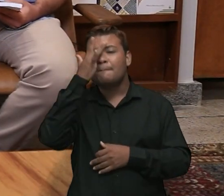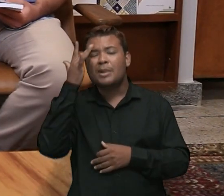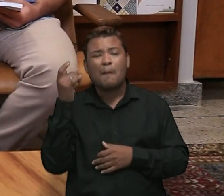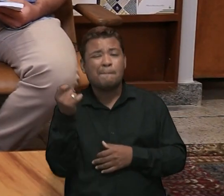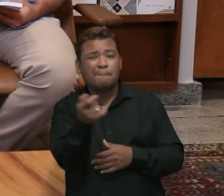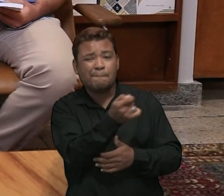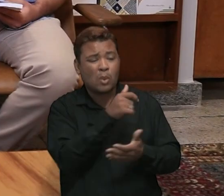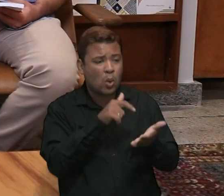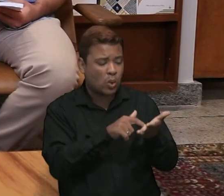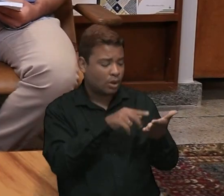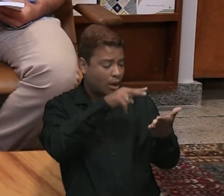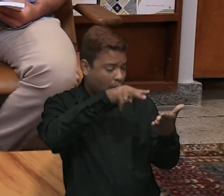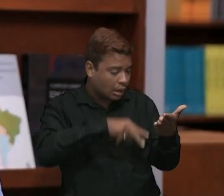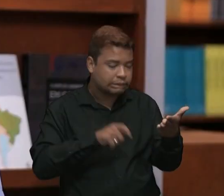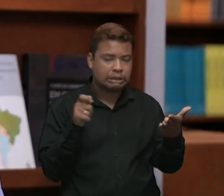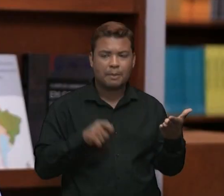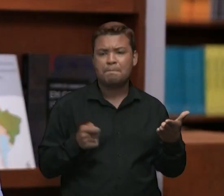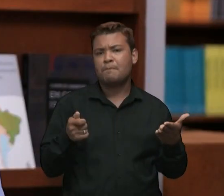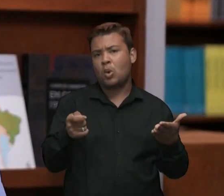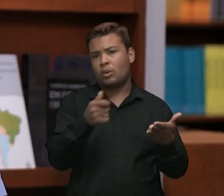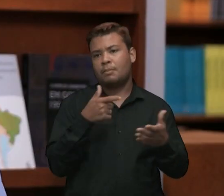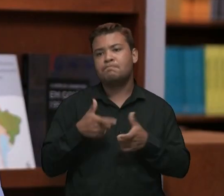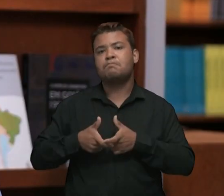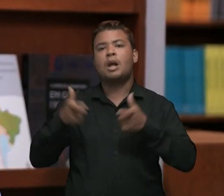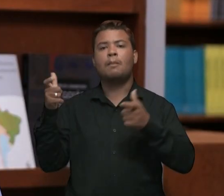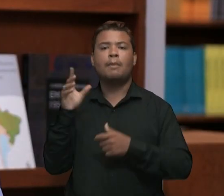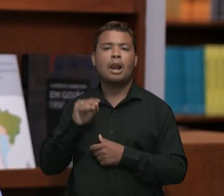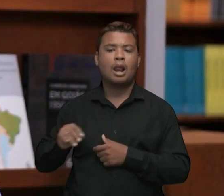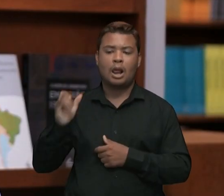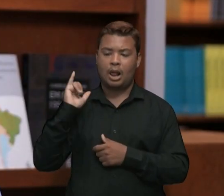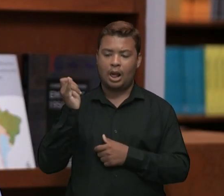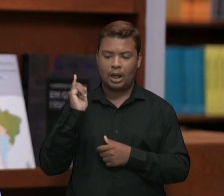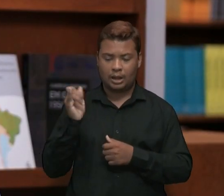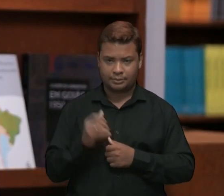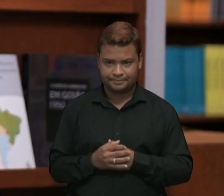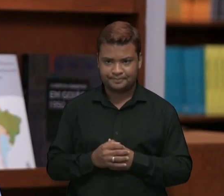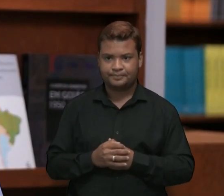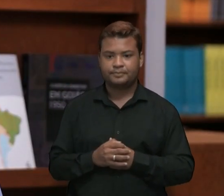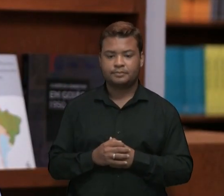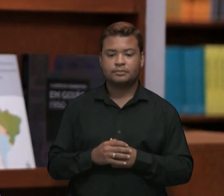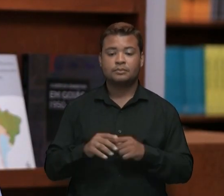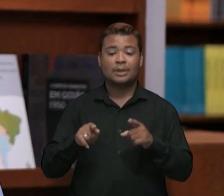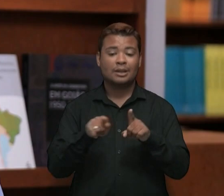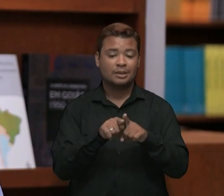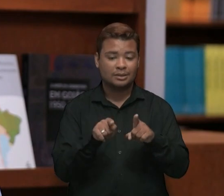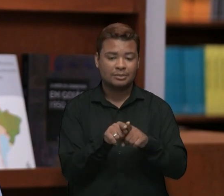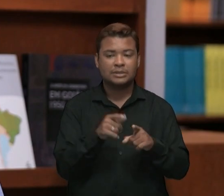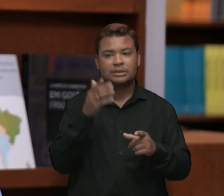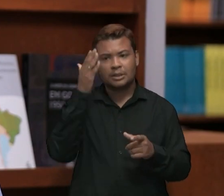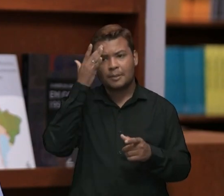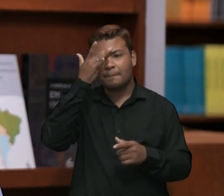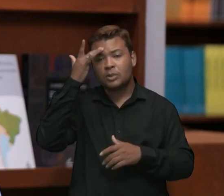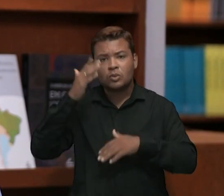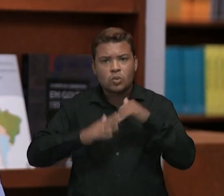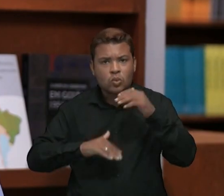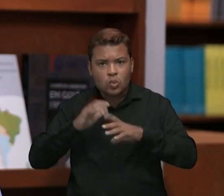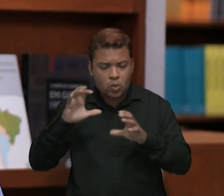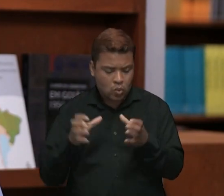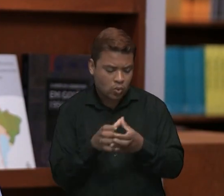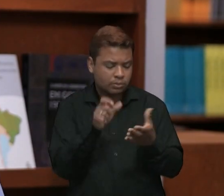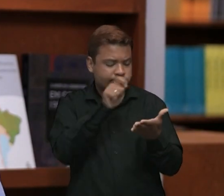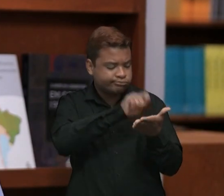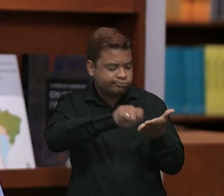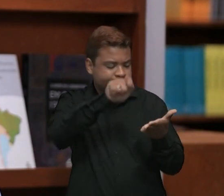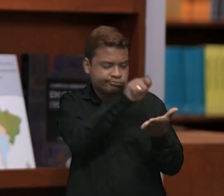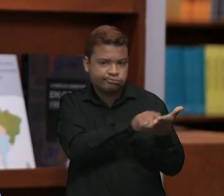a esse material, a impresso. Porque também o suporte era difícil, né? Lá nos copistas da Idade Média, então era um trabalho